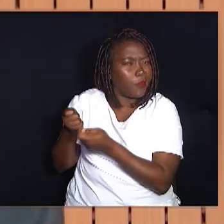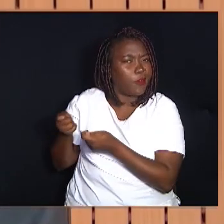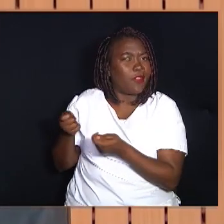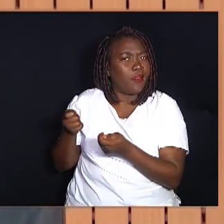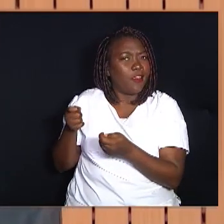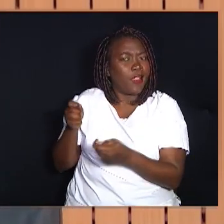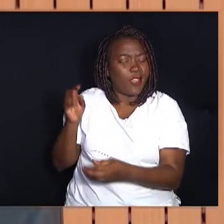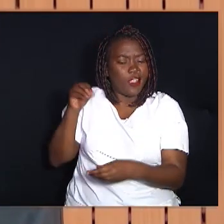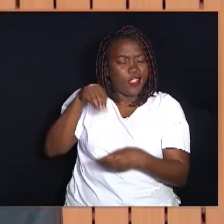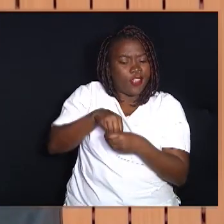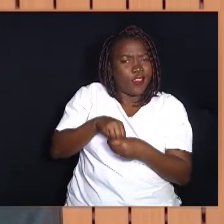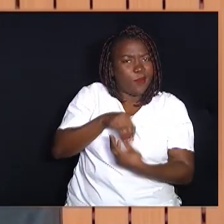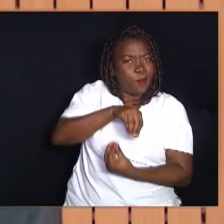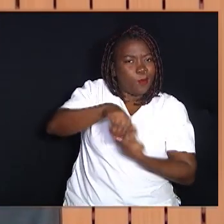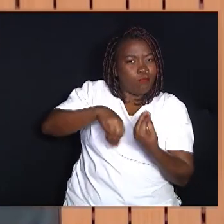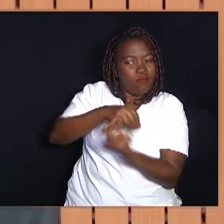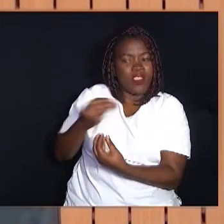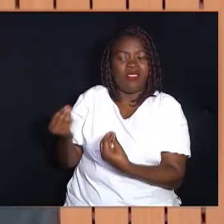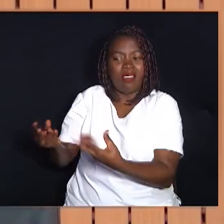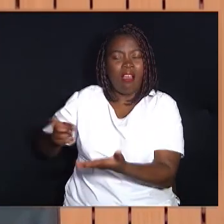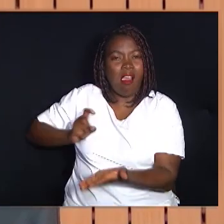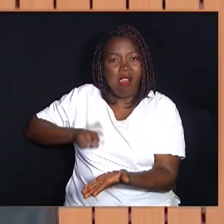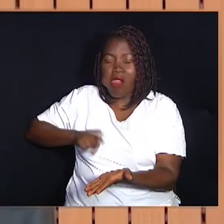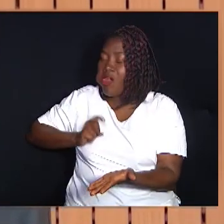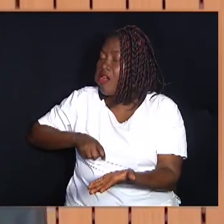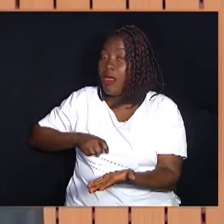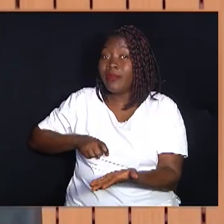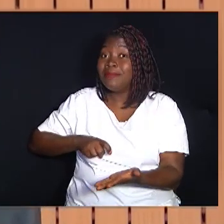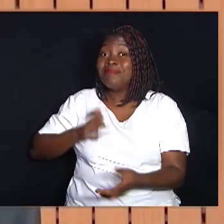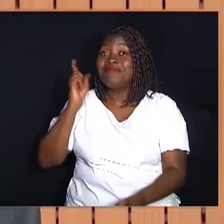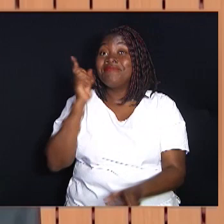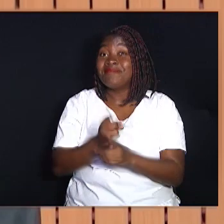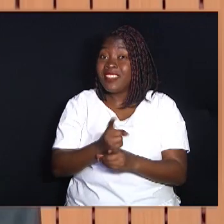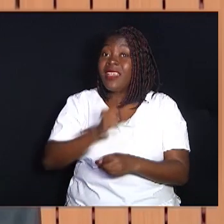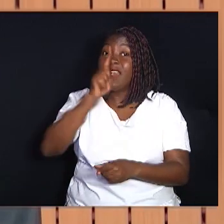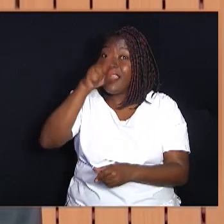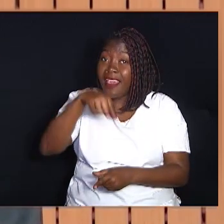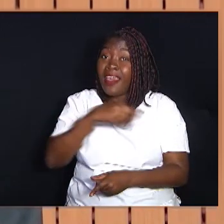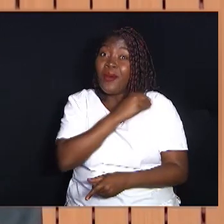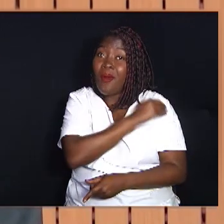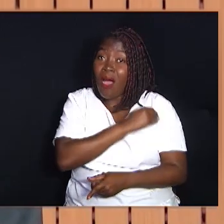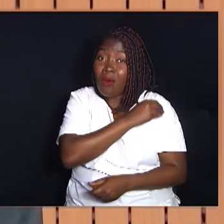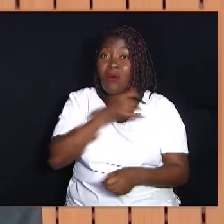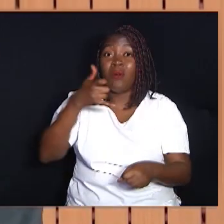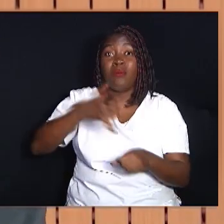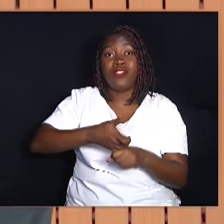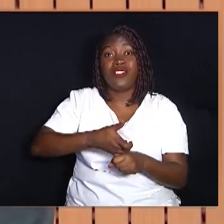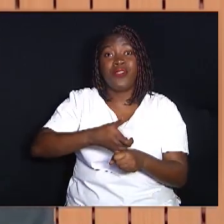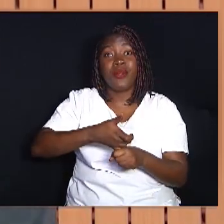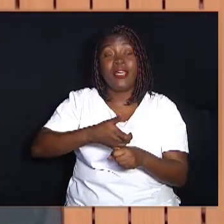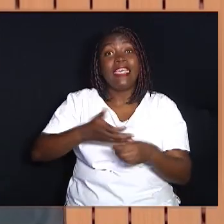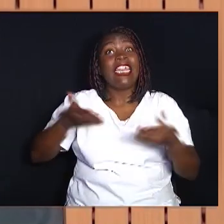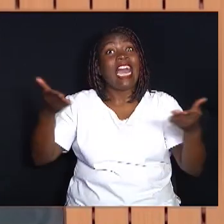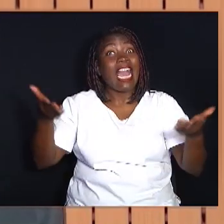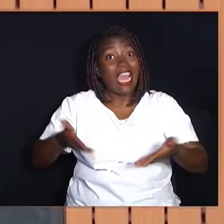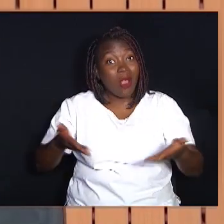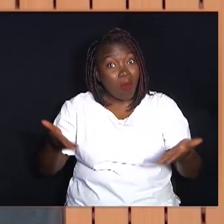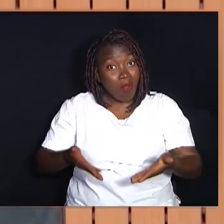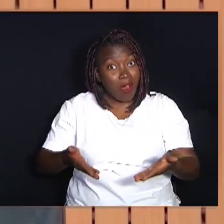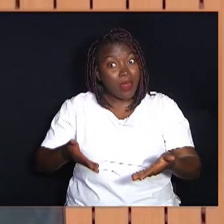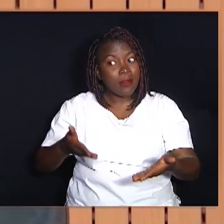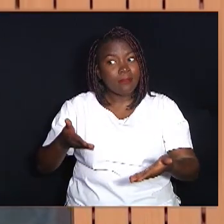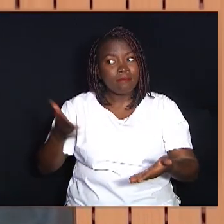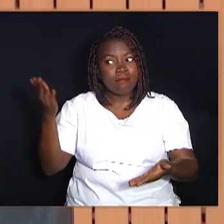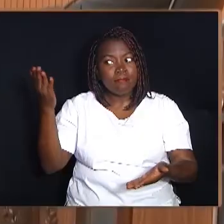sem procedência. Resumindo, detectaram que era o álcool combustível. E agora nós estamos